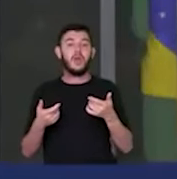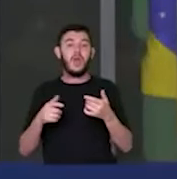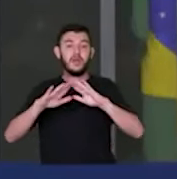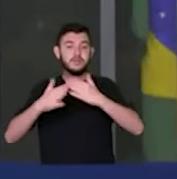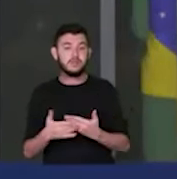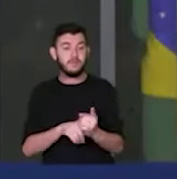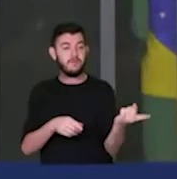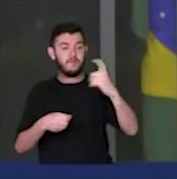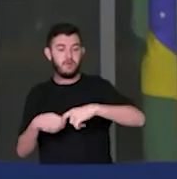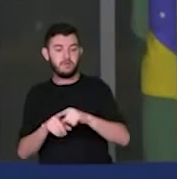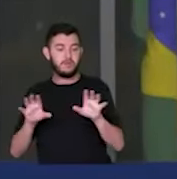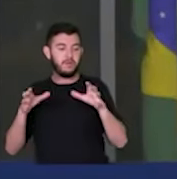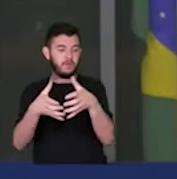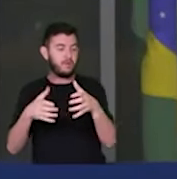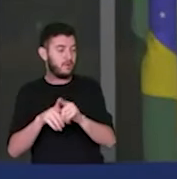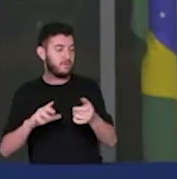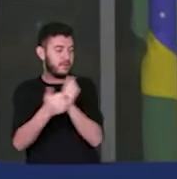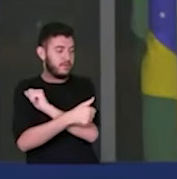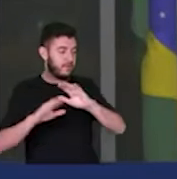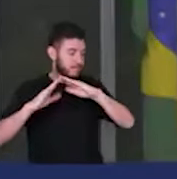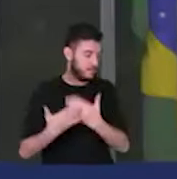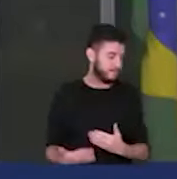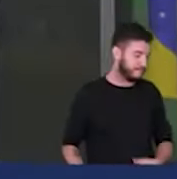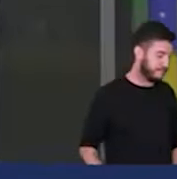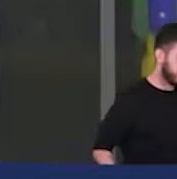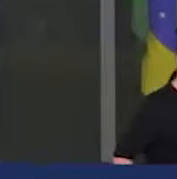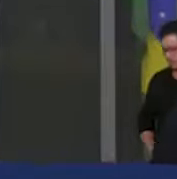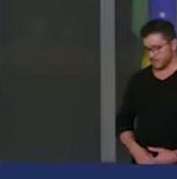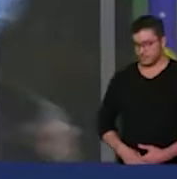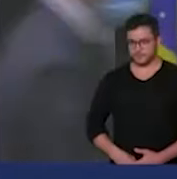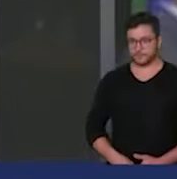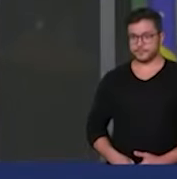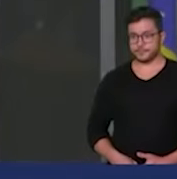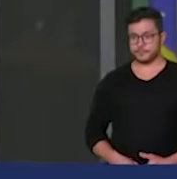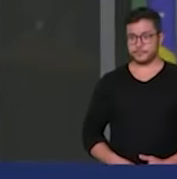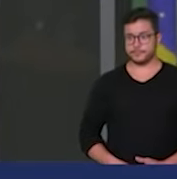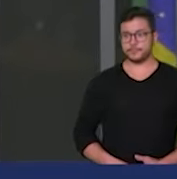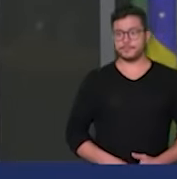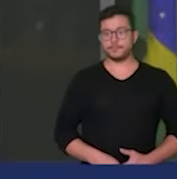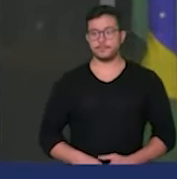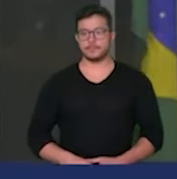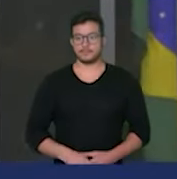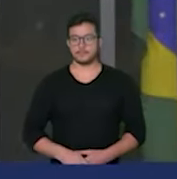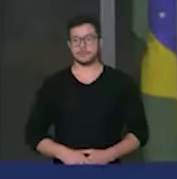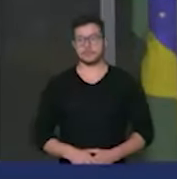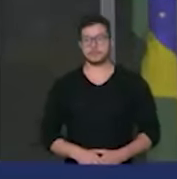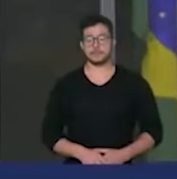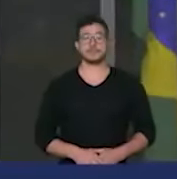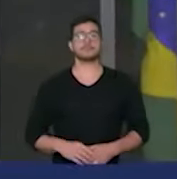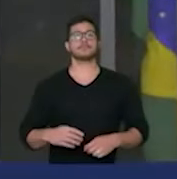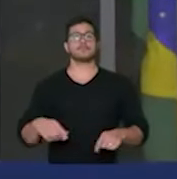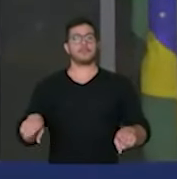a Confederação Brasileira de Esporte Escolar, fez dela mais forte, trouxe a Confederação Brasileira de Esporte Universitário